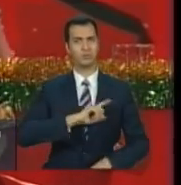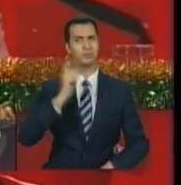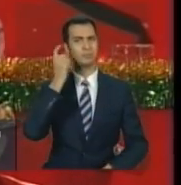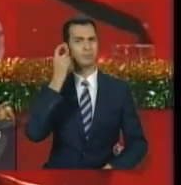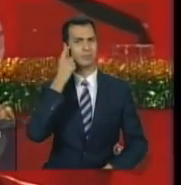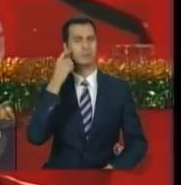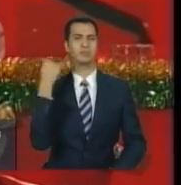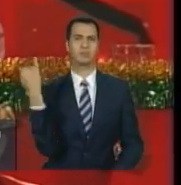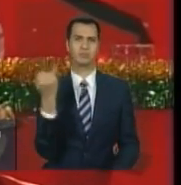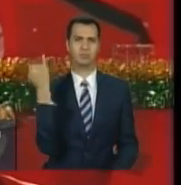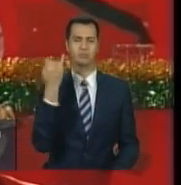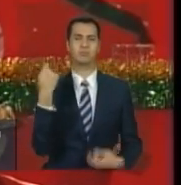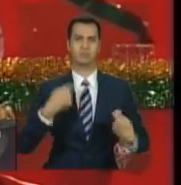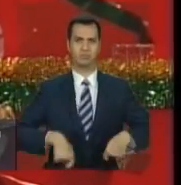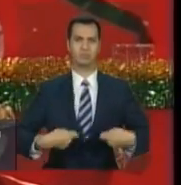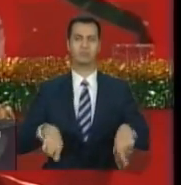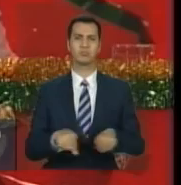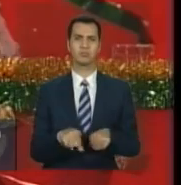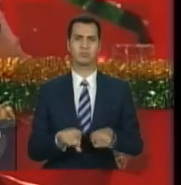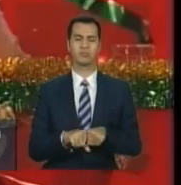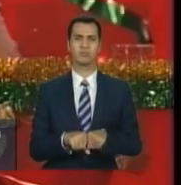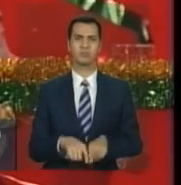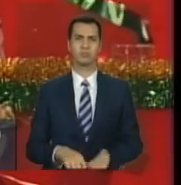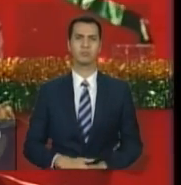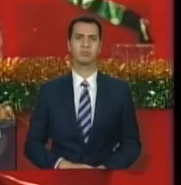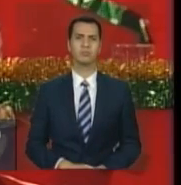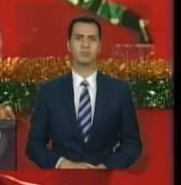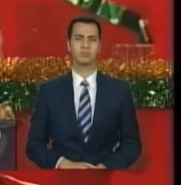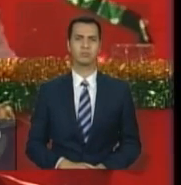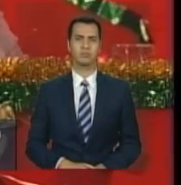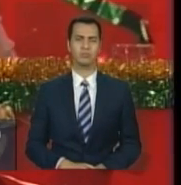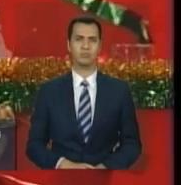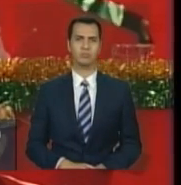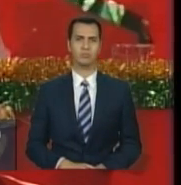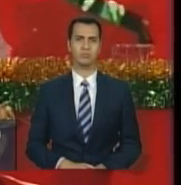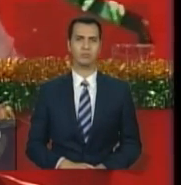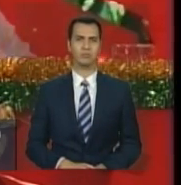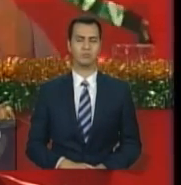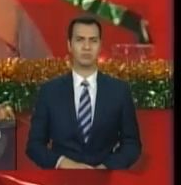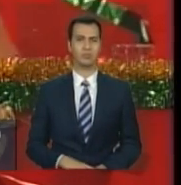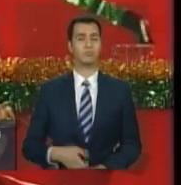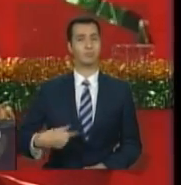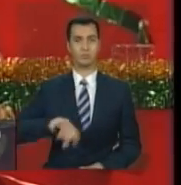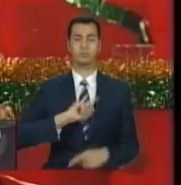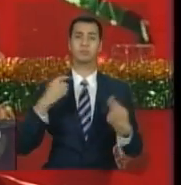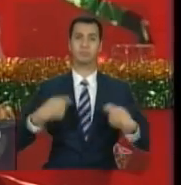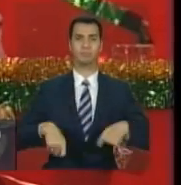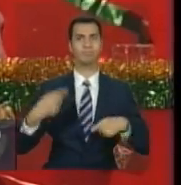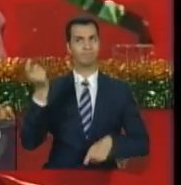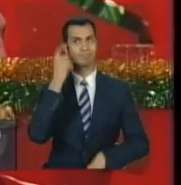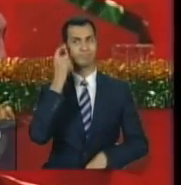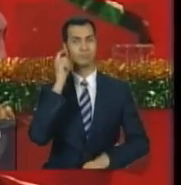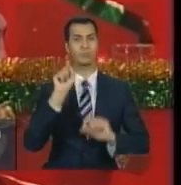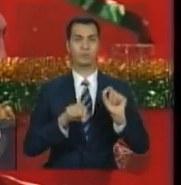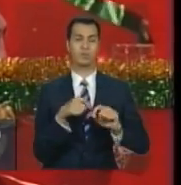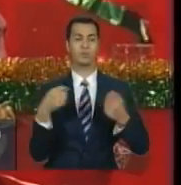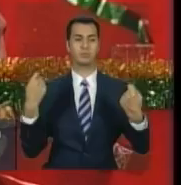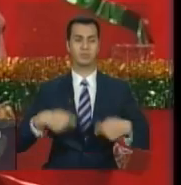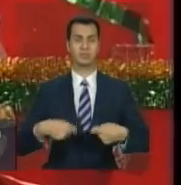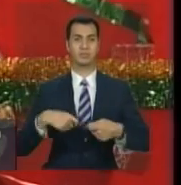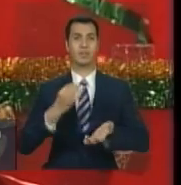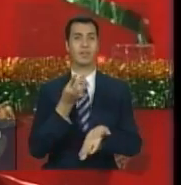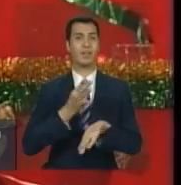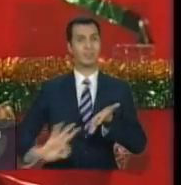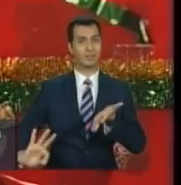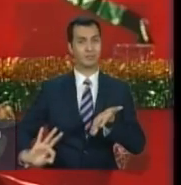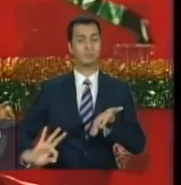muito importante também que a gente busque aumentar e ampliar o cadastramento.